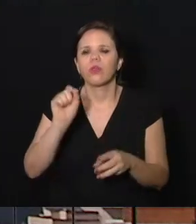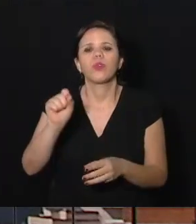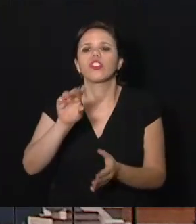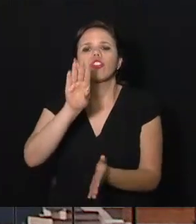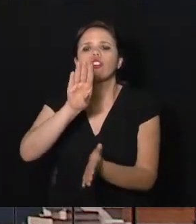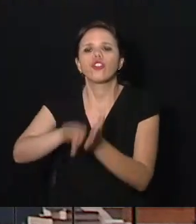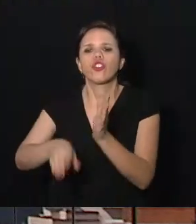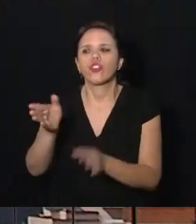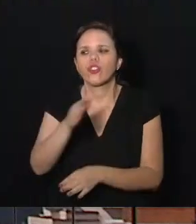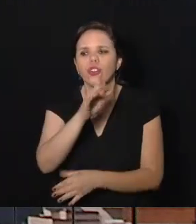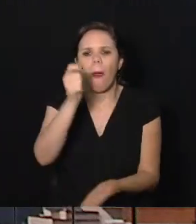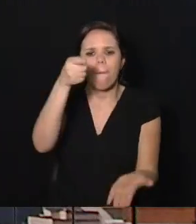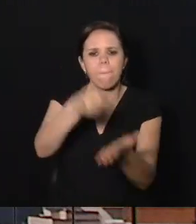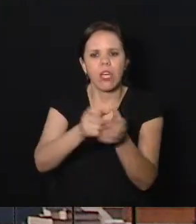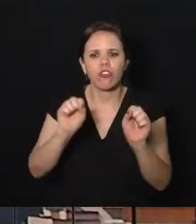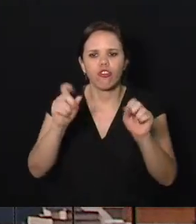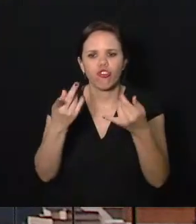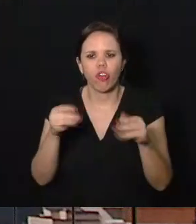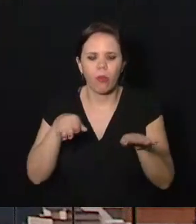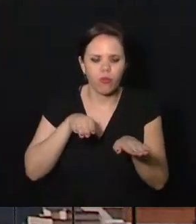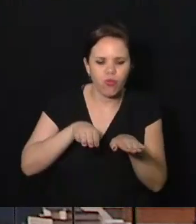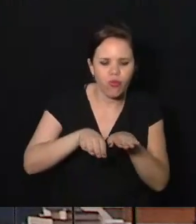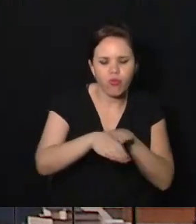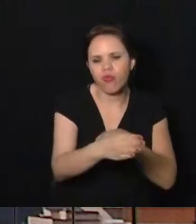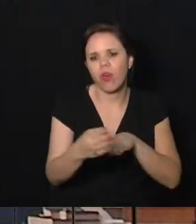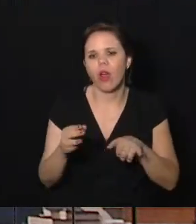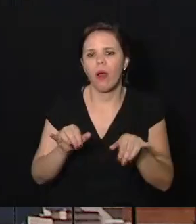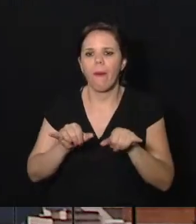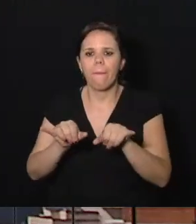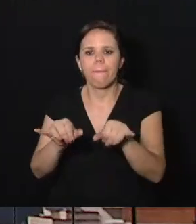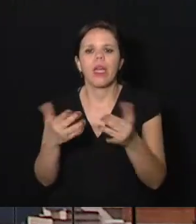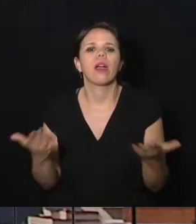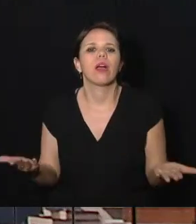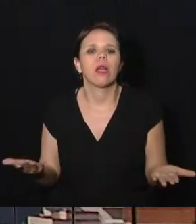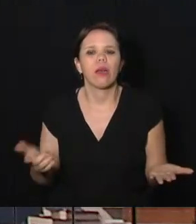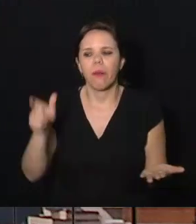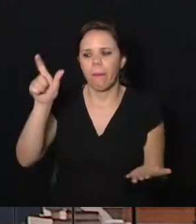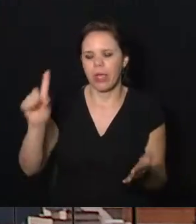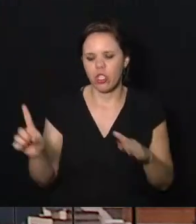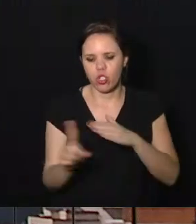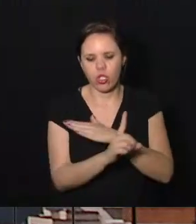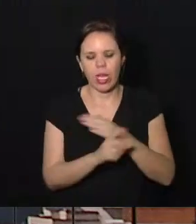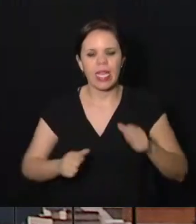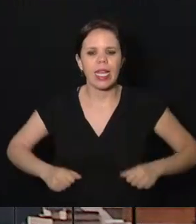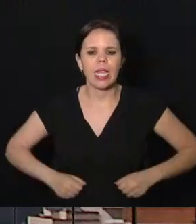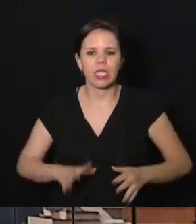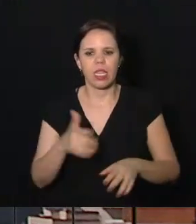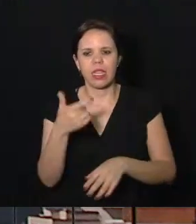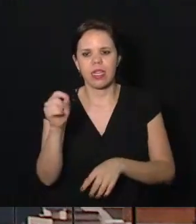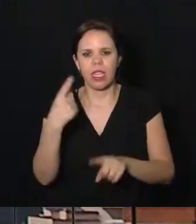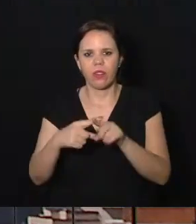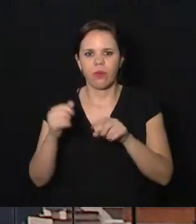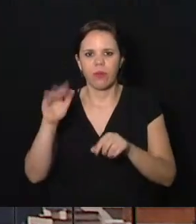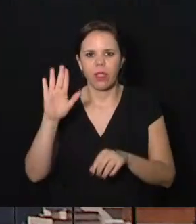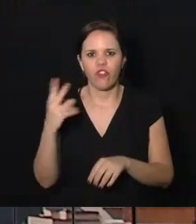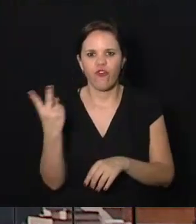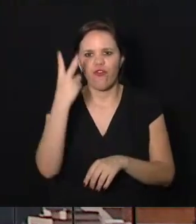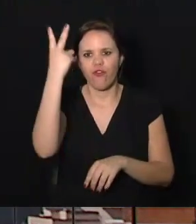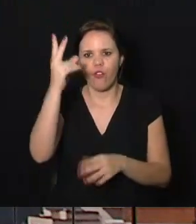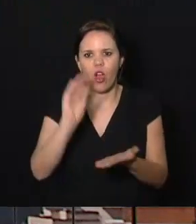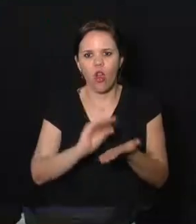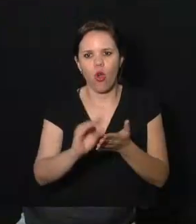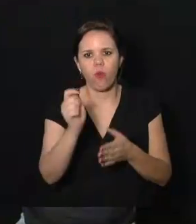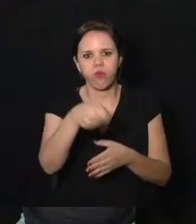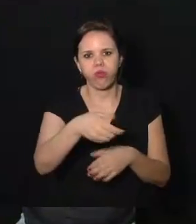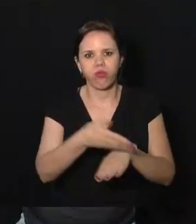de estacionamento em shopping centers e hipermercados para clientes que gastarem mais de 10 vezes o valor da